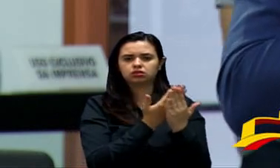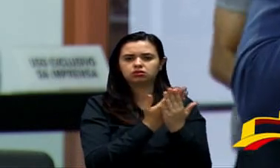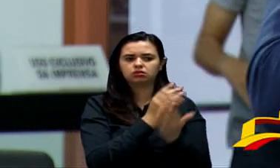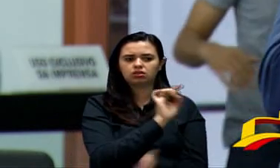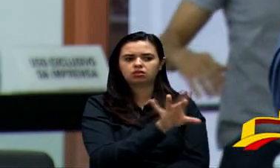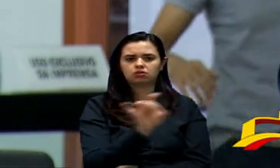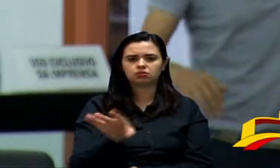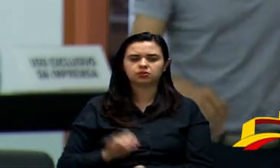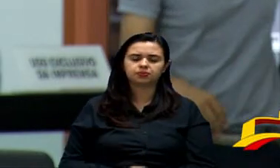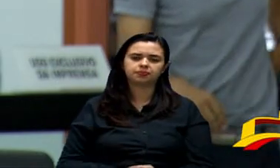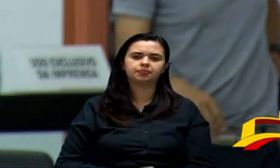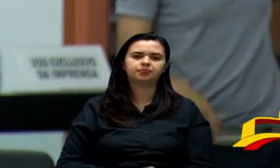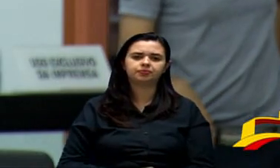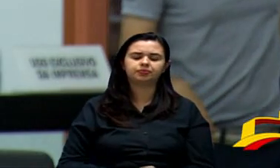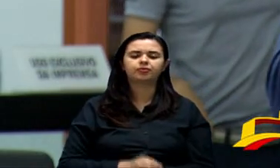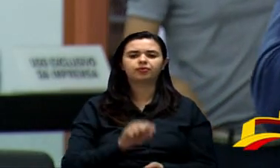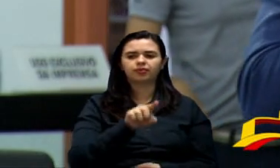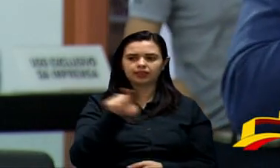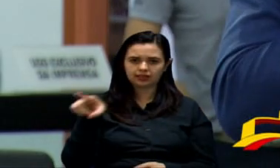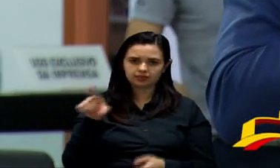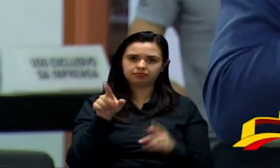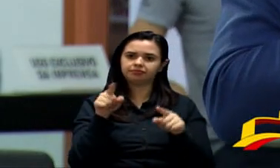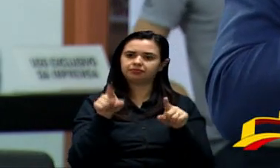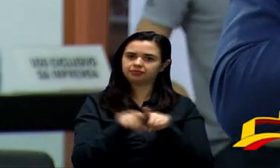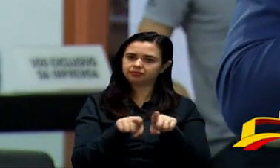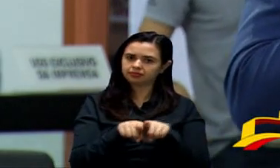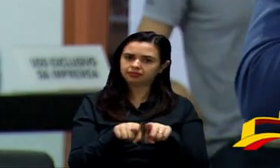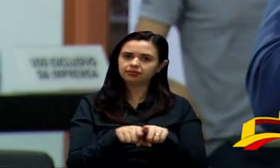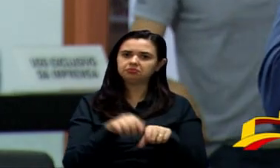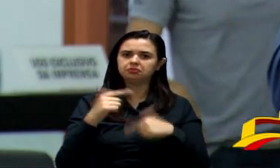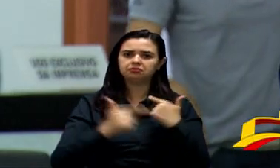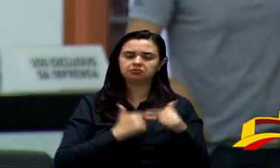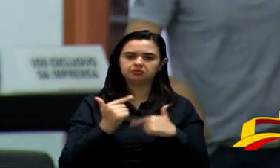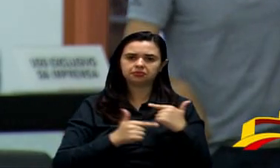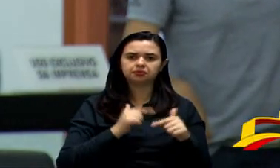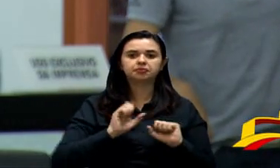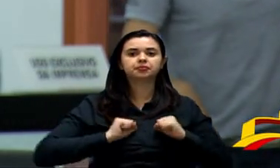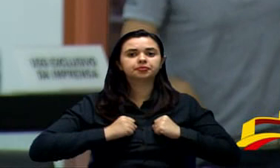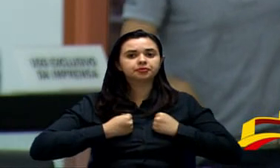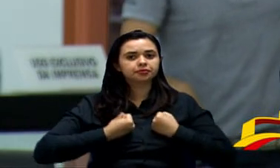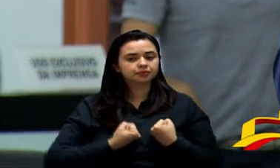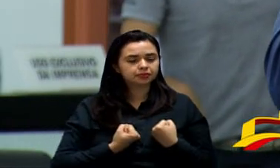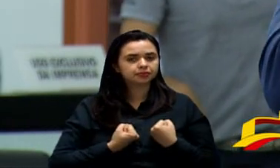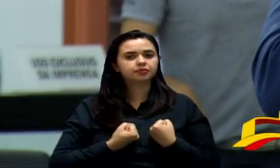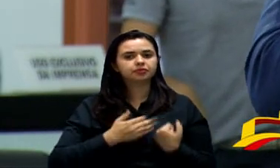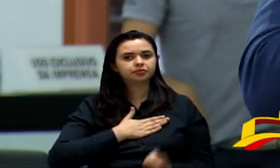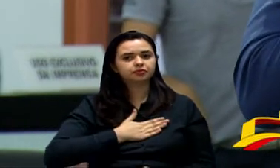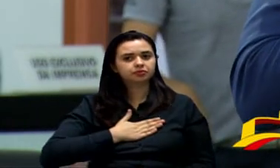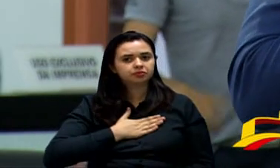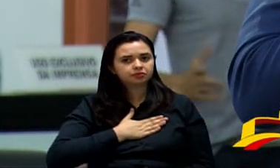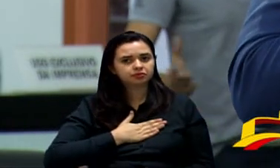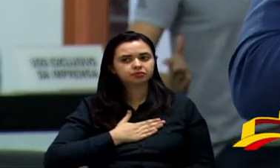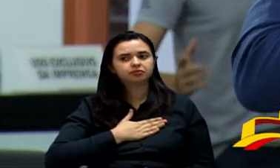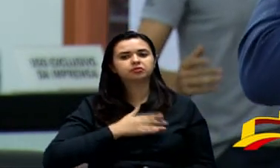realizando um imenso trabalho. Onde eu ando na cidade, ali na Zona Norte, eu vi elogios do trabalho de Vossa Excelência. Porque